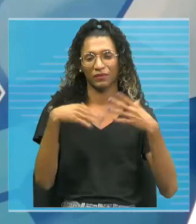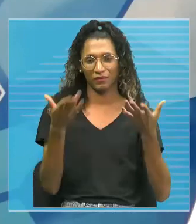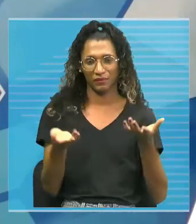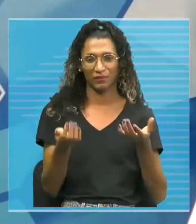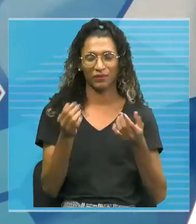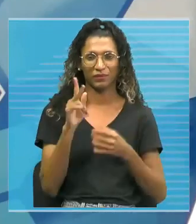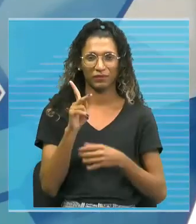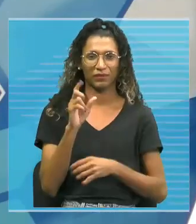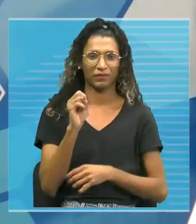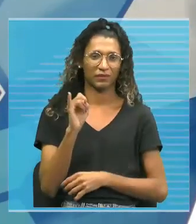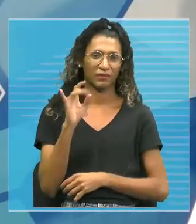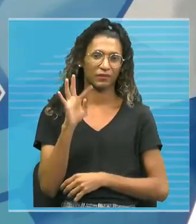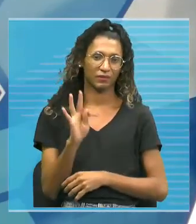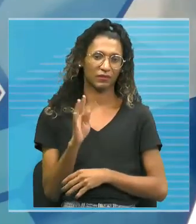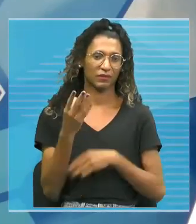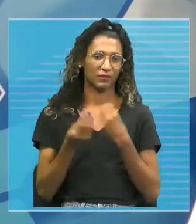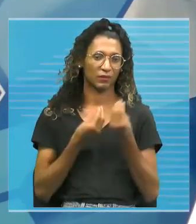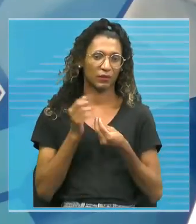é o que